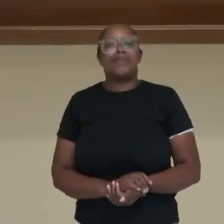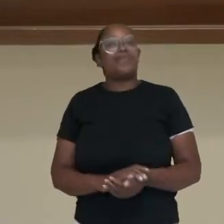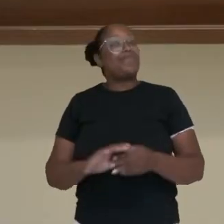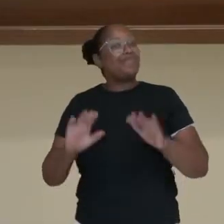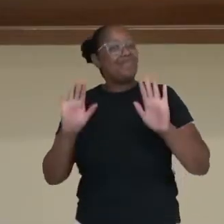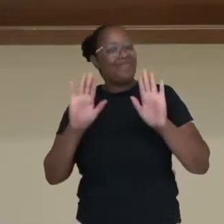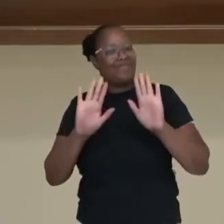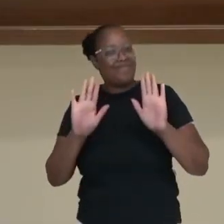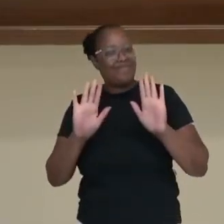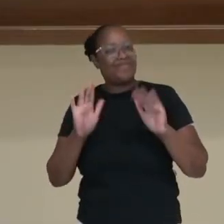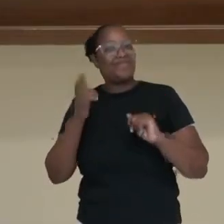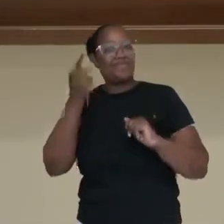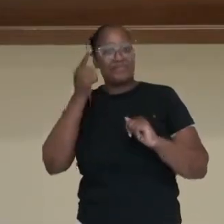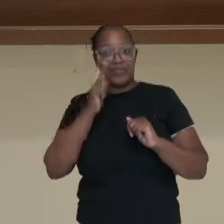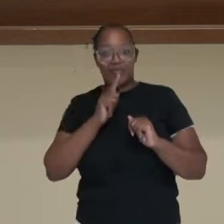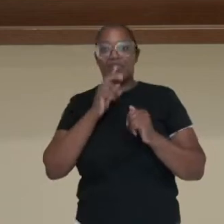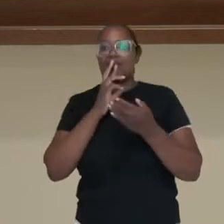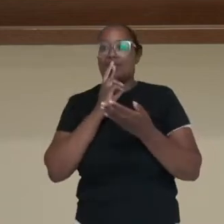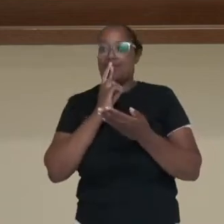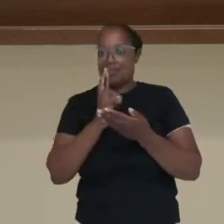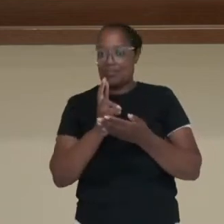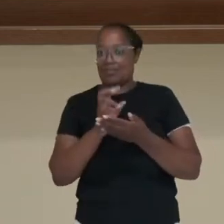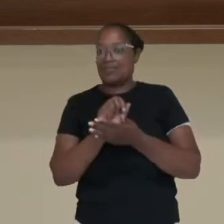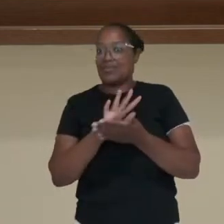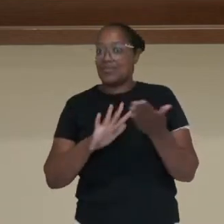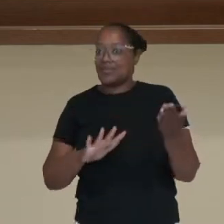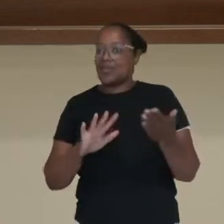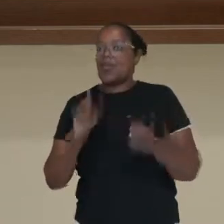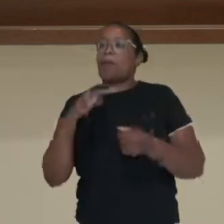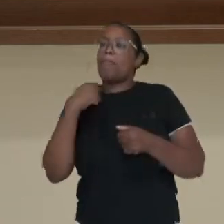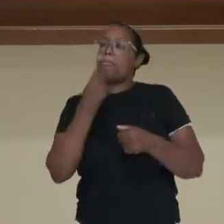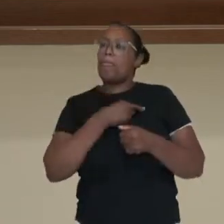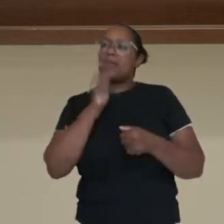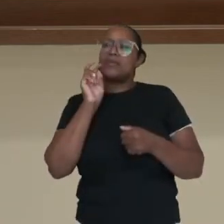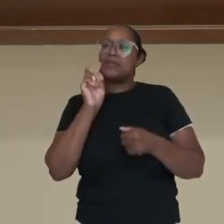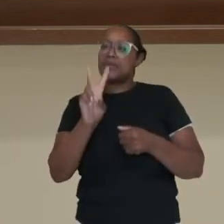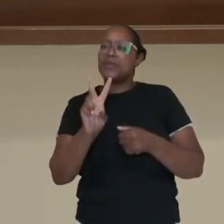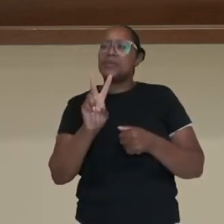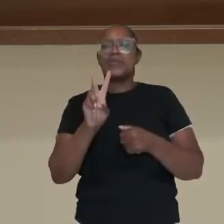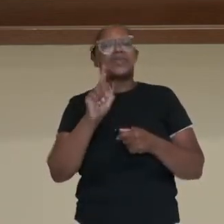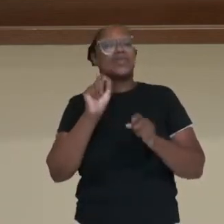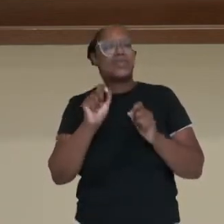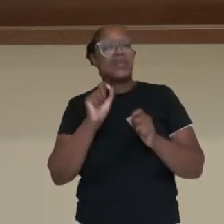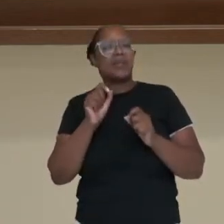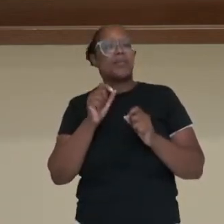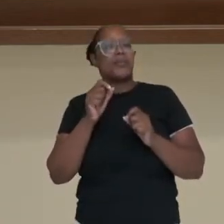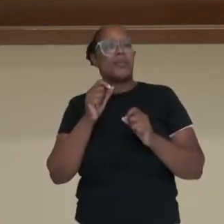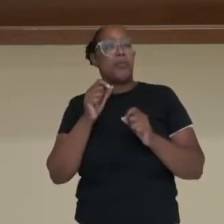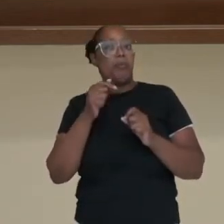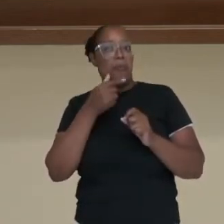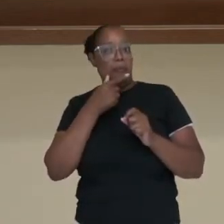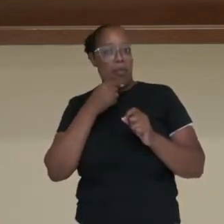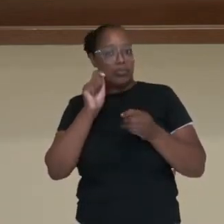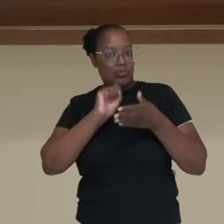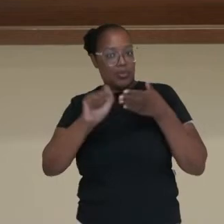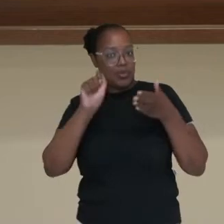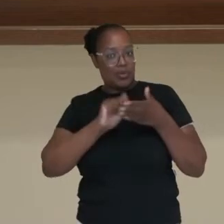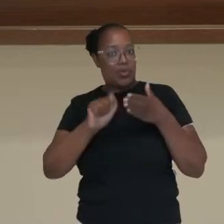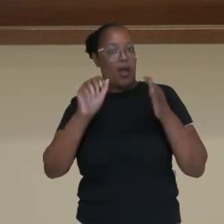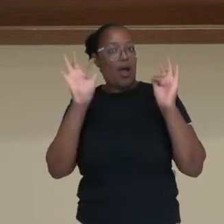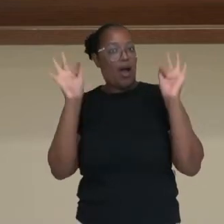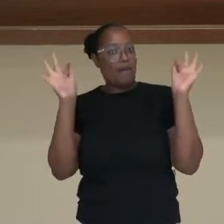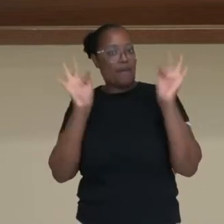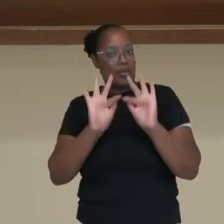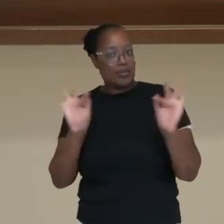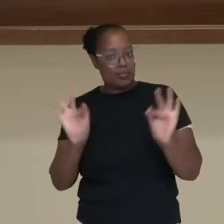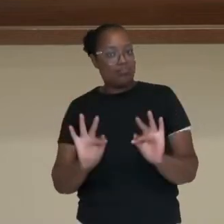E aí, pessoal, conseguiram responder? Te viu que para Aristóteles a felicidade é a finalidade humana. Então veja aqui, a